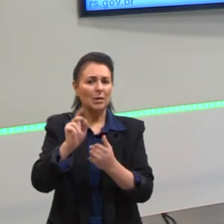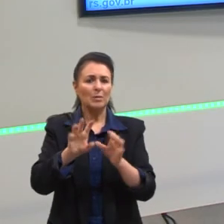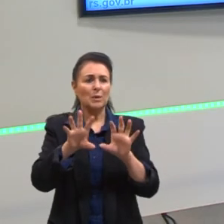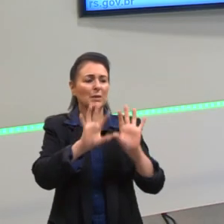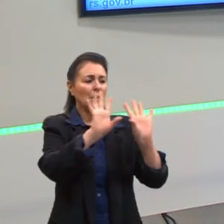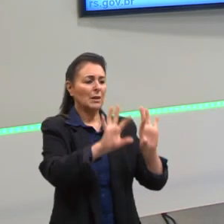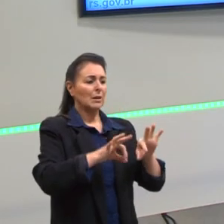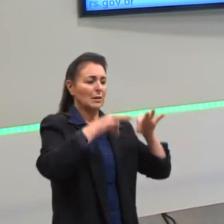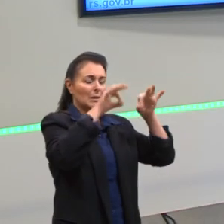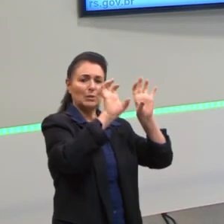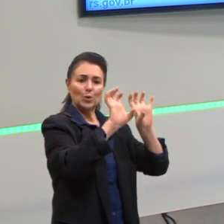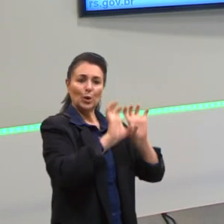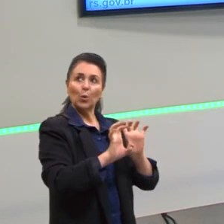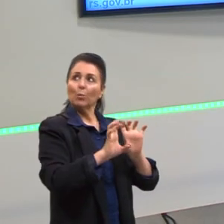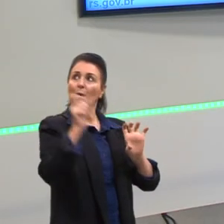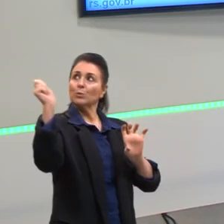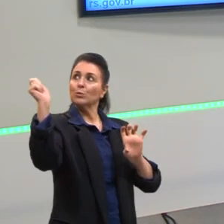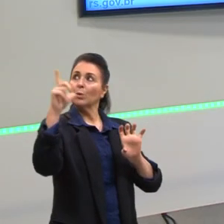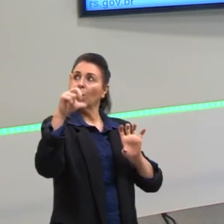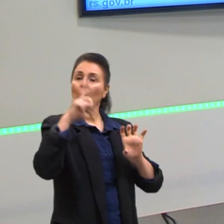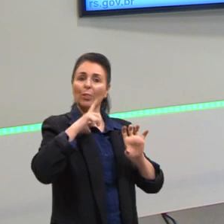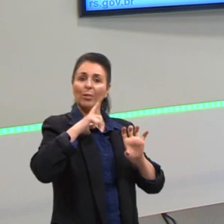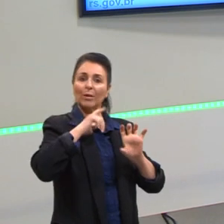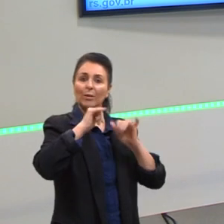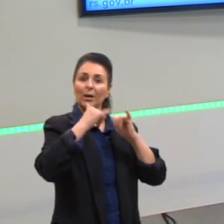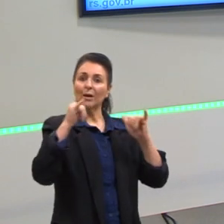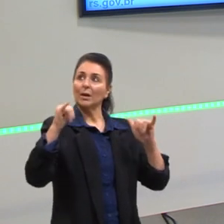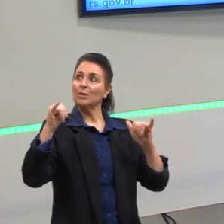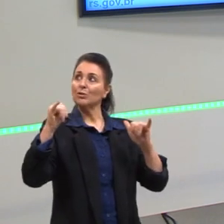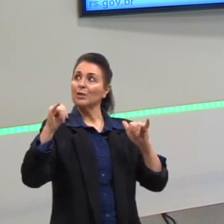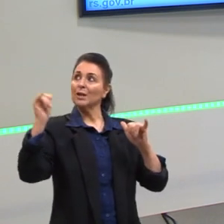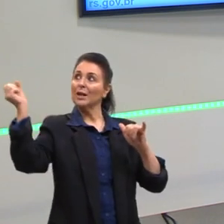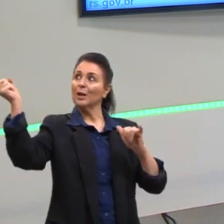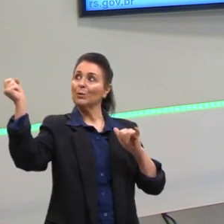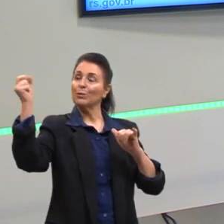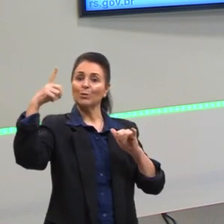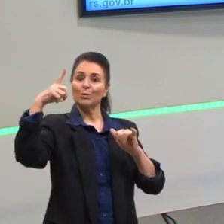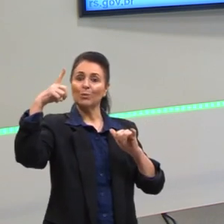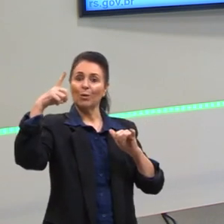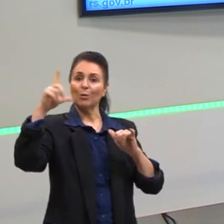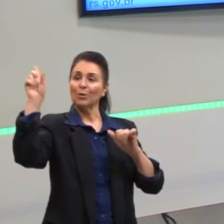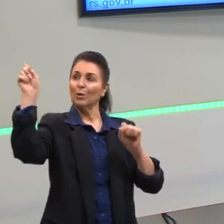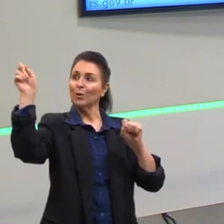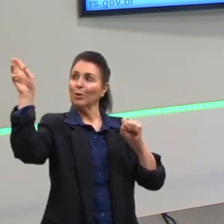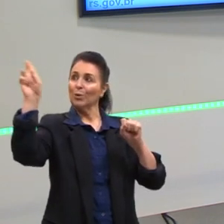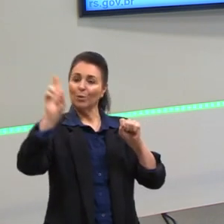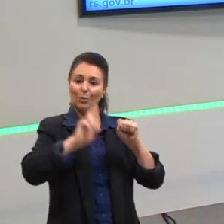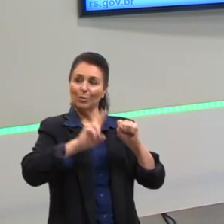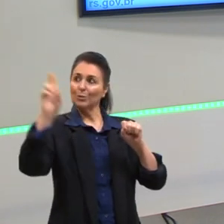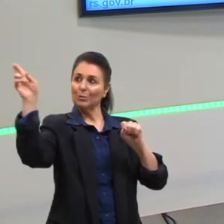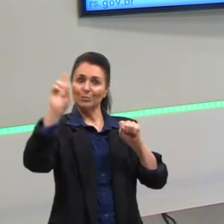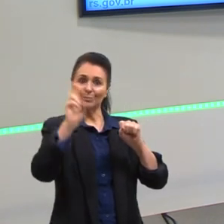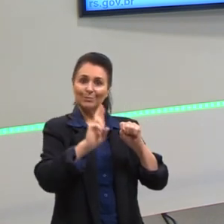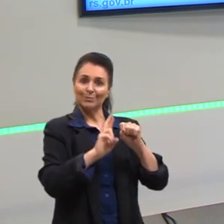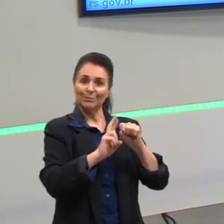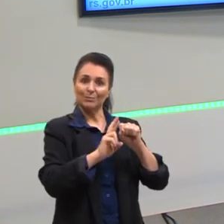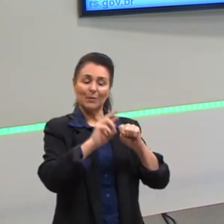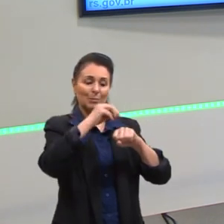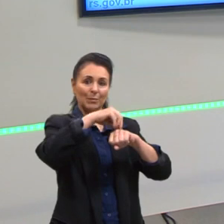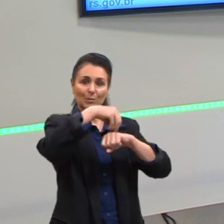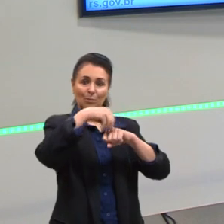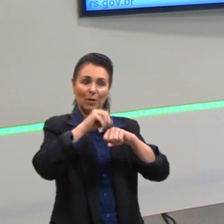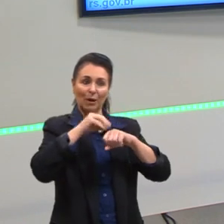quando eu tenho um dia de sol eu tenho energia solar aí eu tenho energia do sol através dos raios que fornece essa energia para